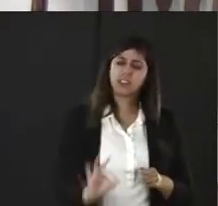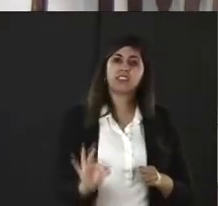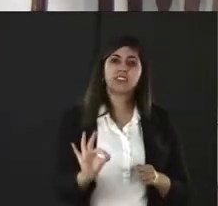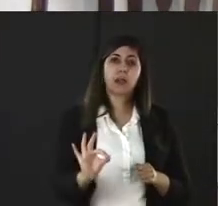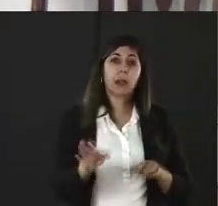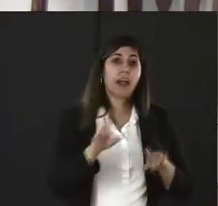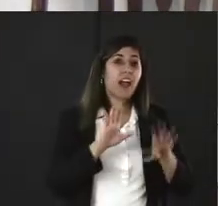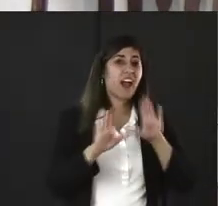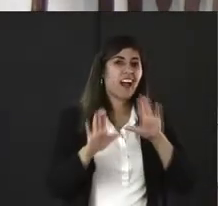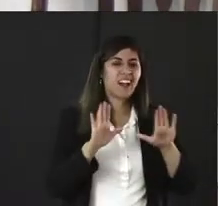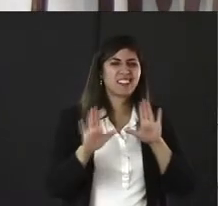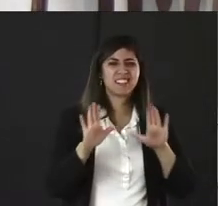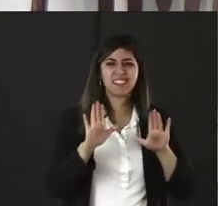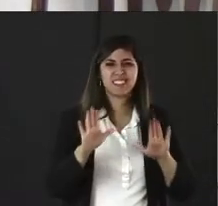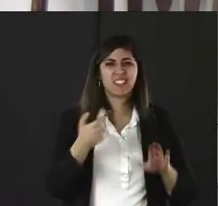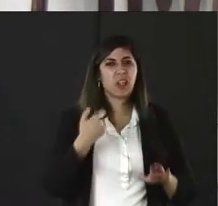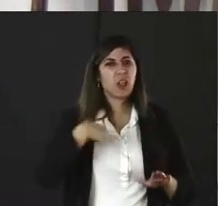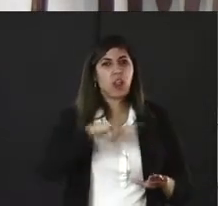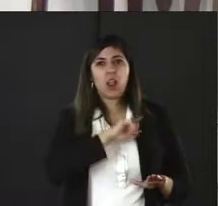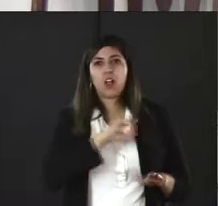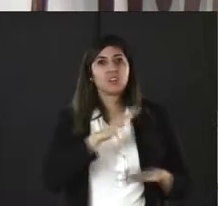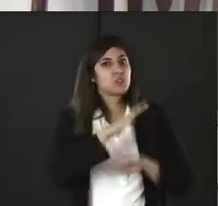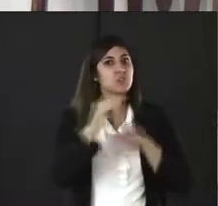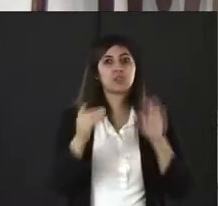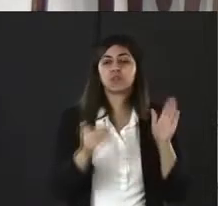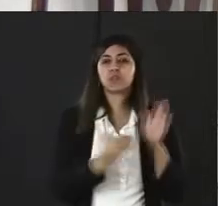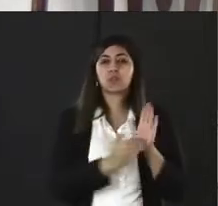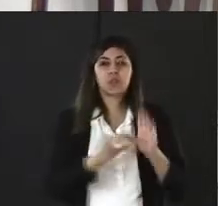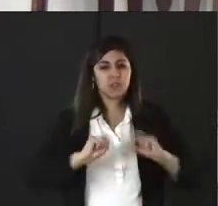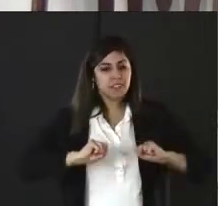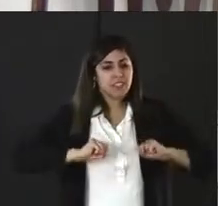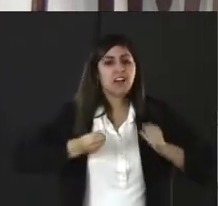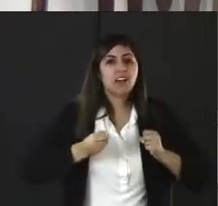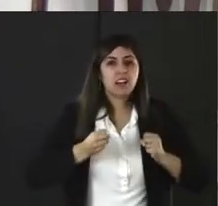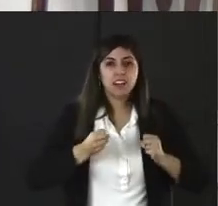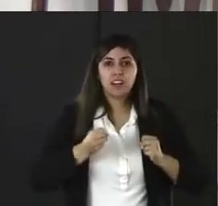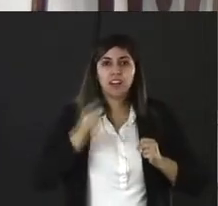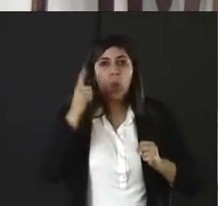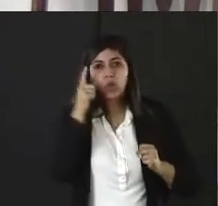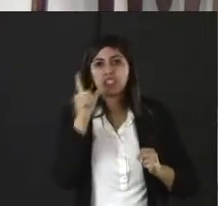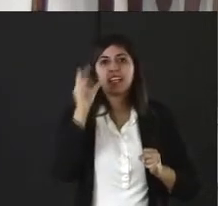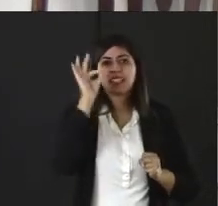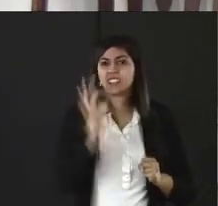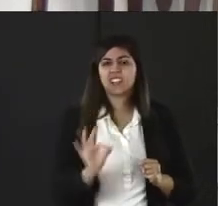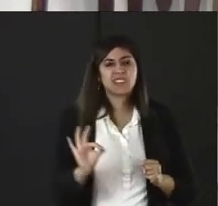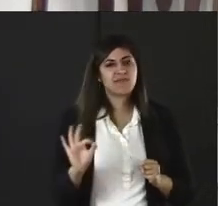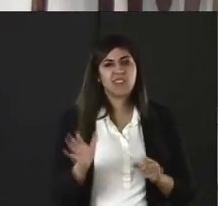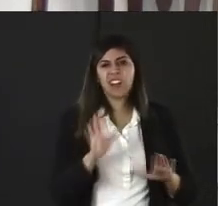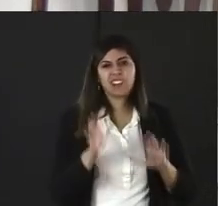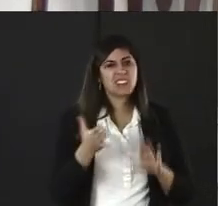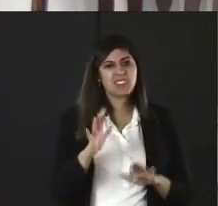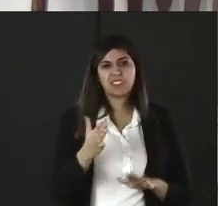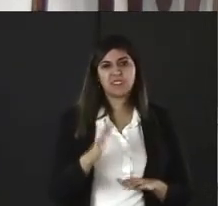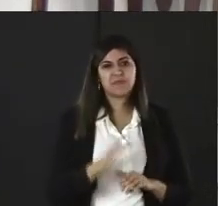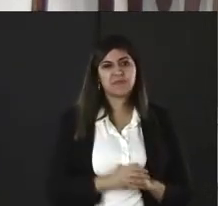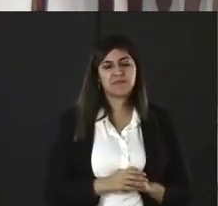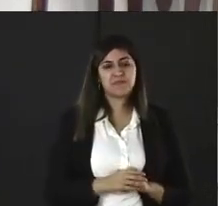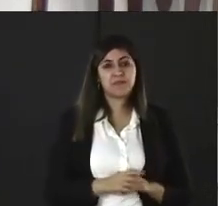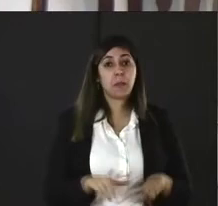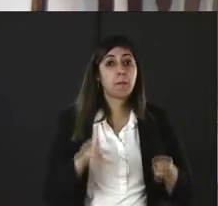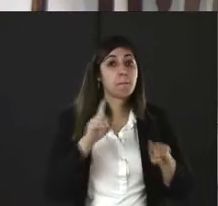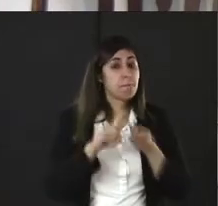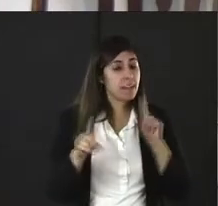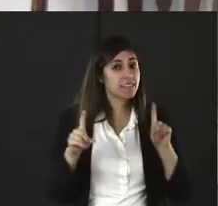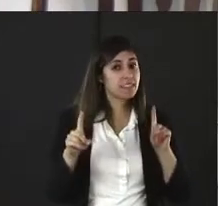coisa de insuficiente em nós quanto a fazer o que fazemos para deus de maneira completo ver